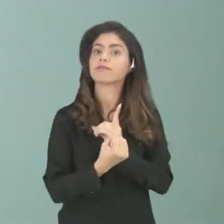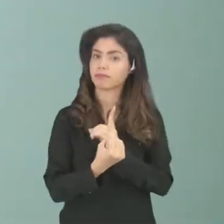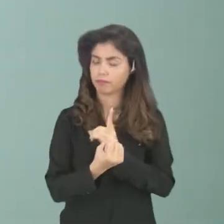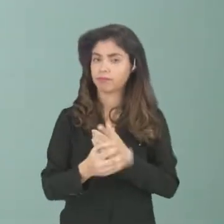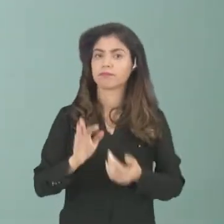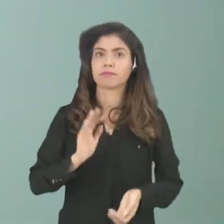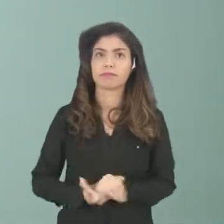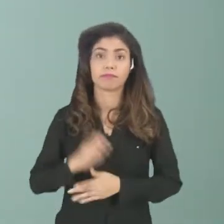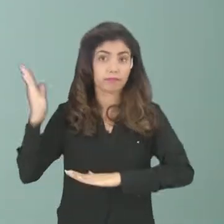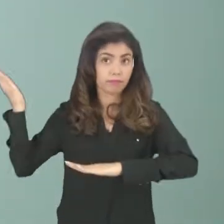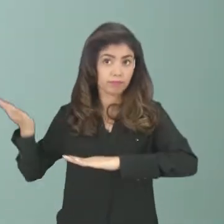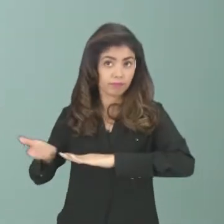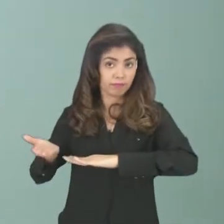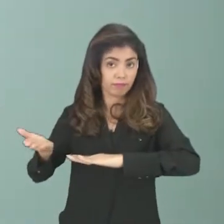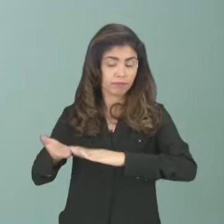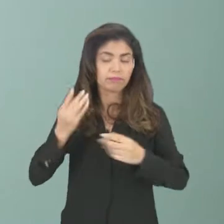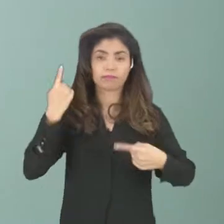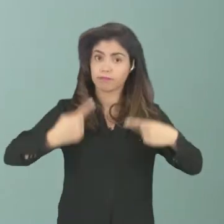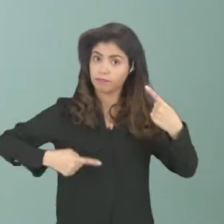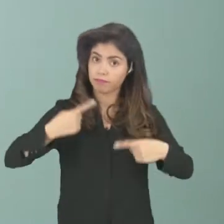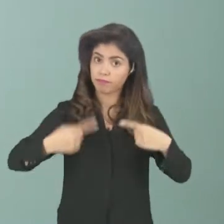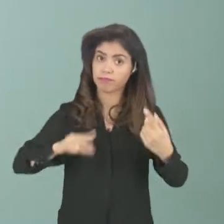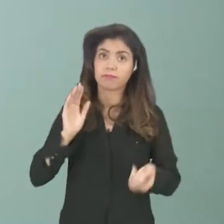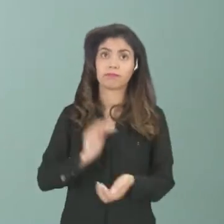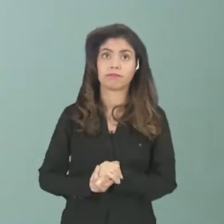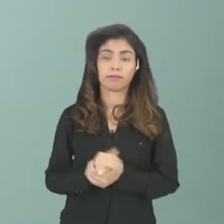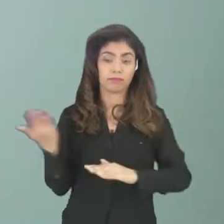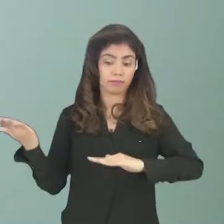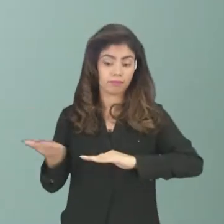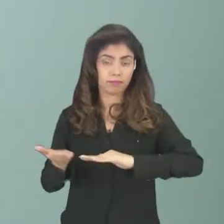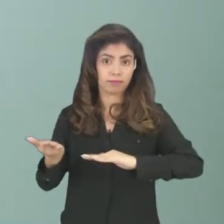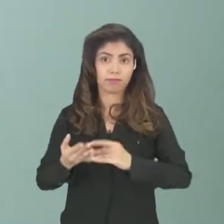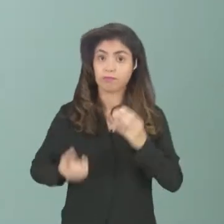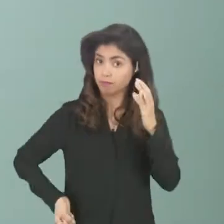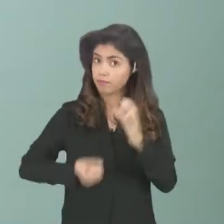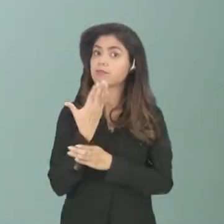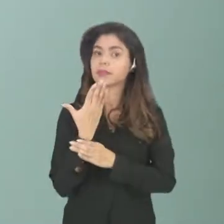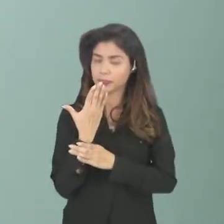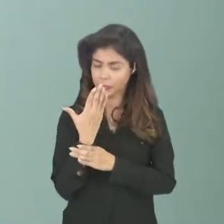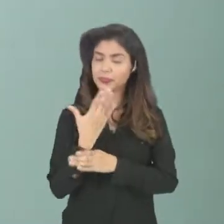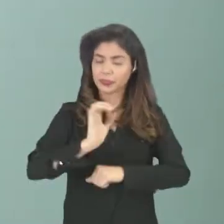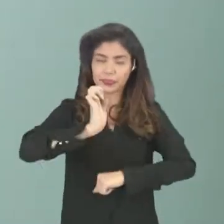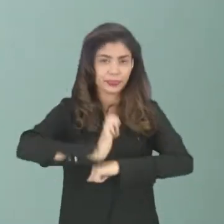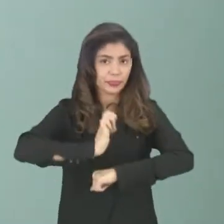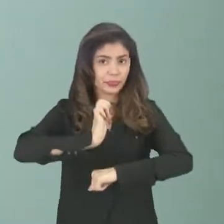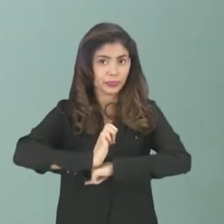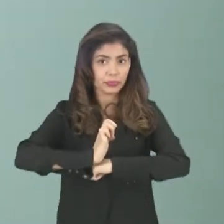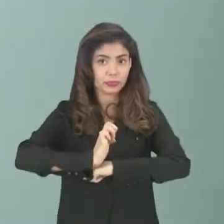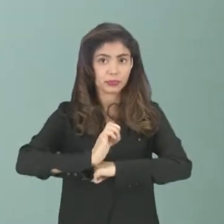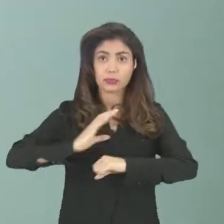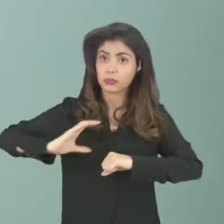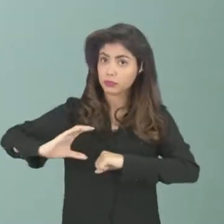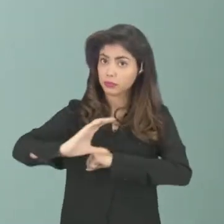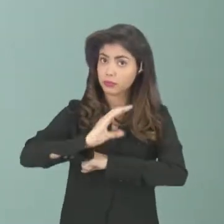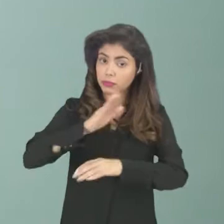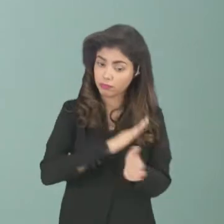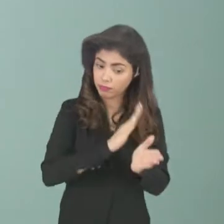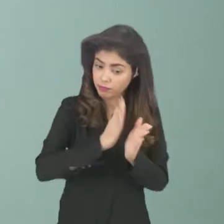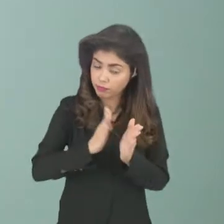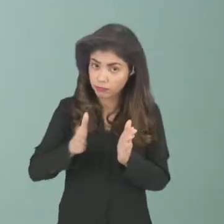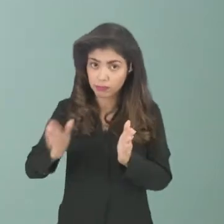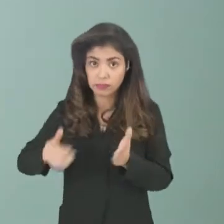política moderna. Os filósofos, qual é a origem da sociedade? O Estado é constituído a partir